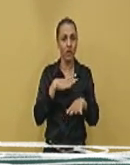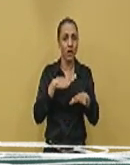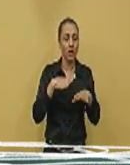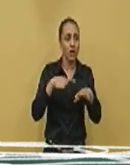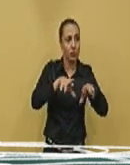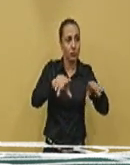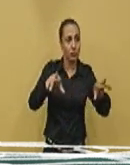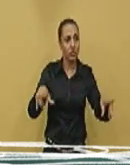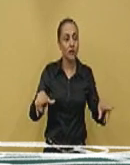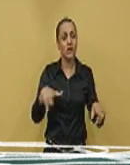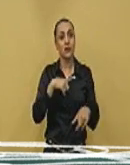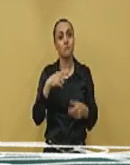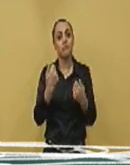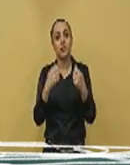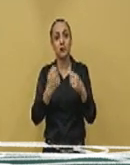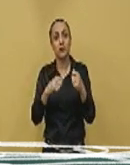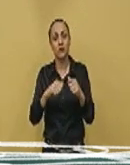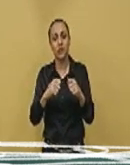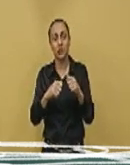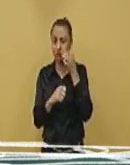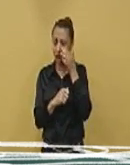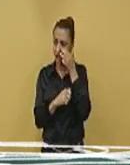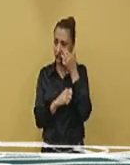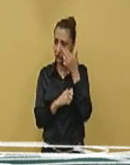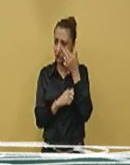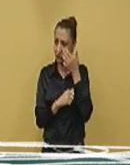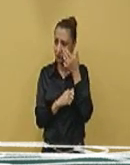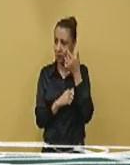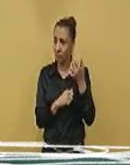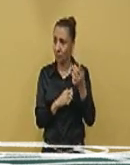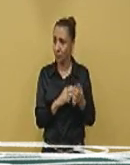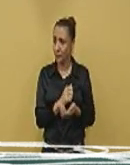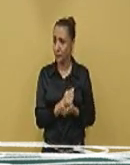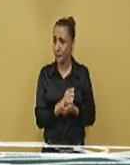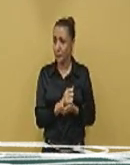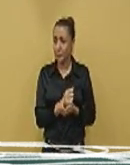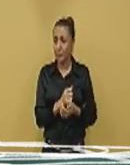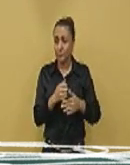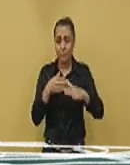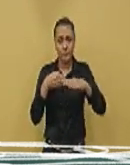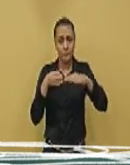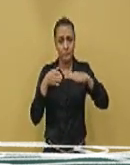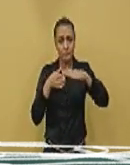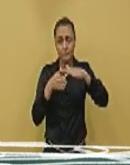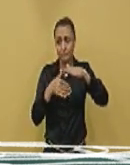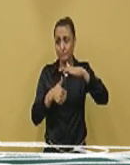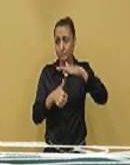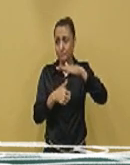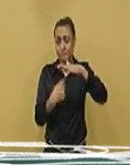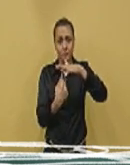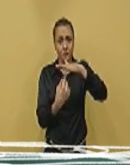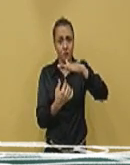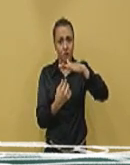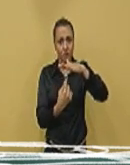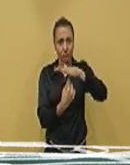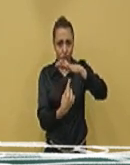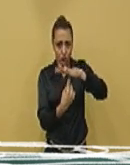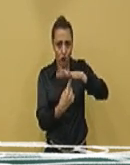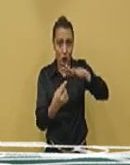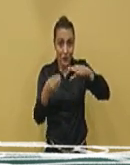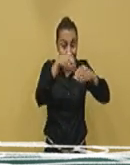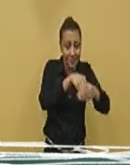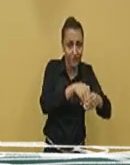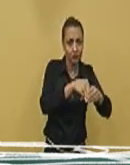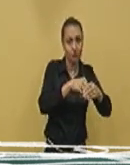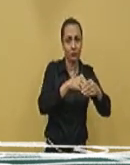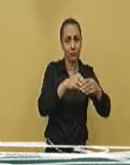plenamente. Só que o transbordo, para ser construído dentro da UFGD, não pode. A